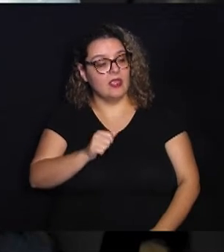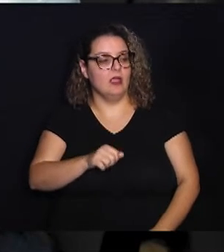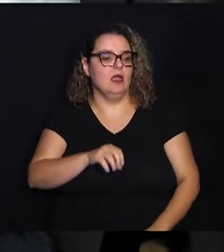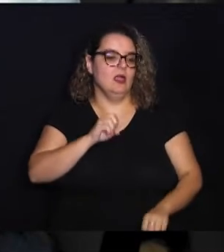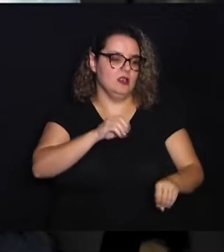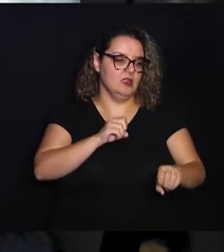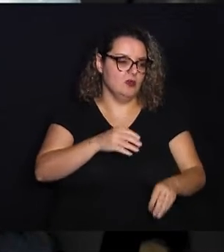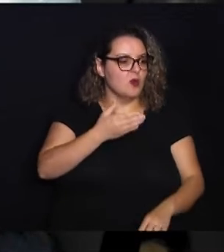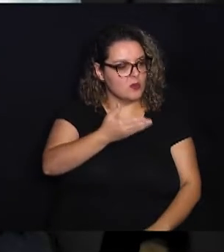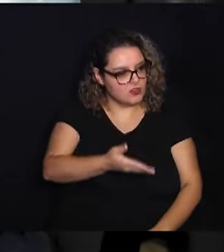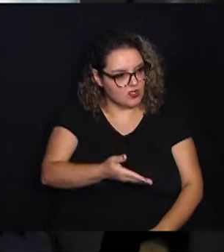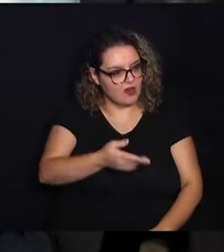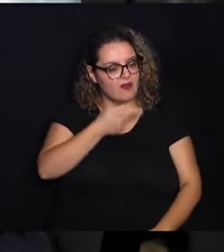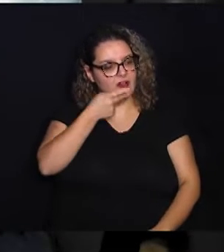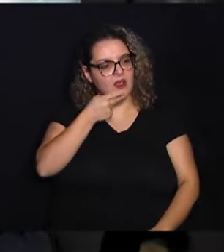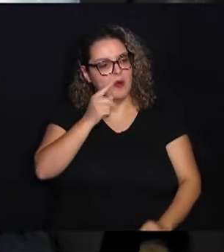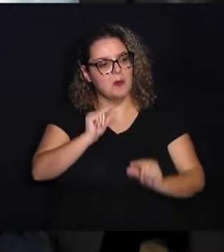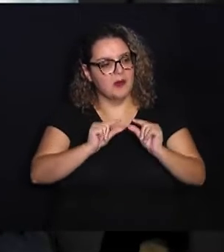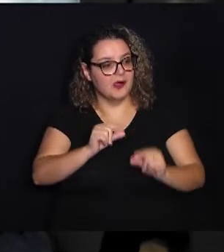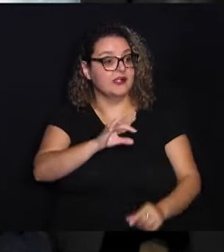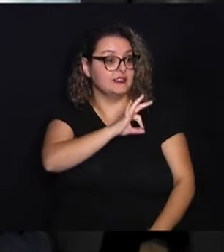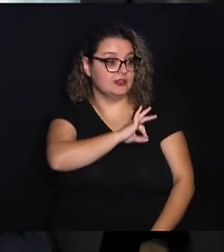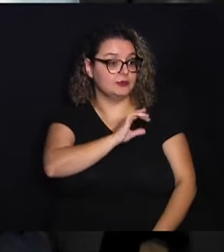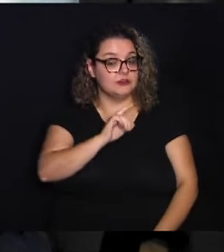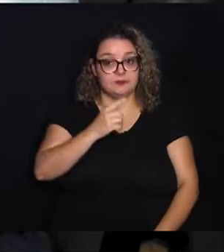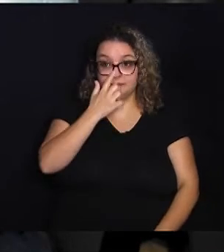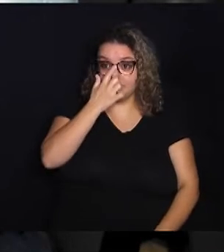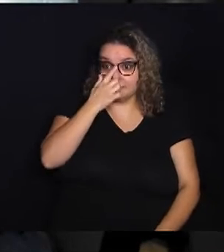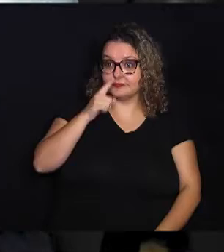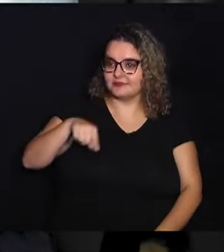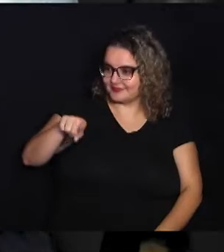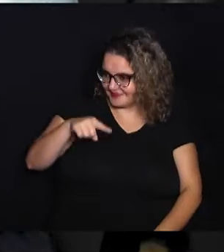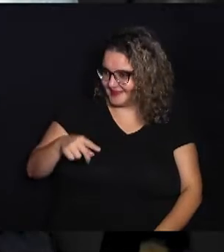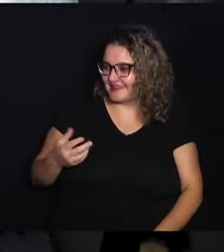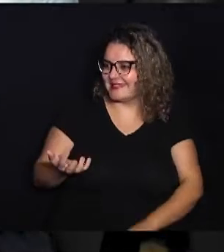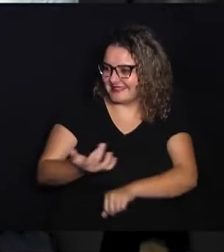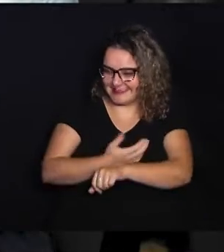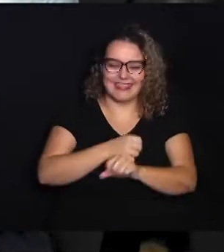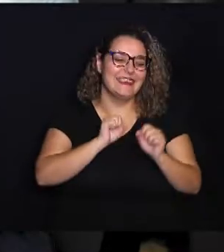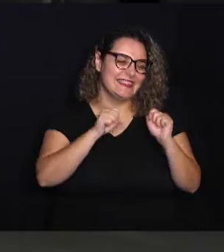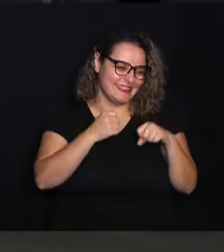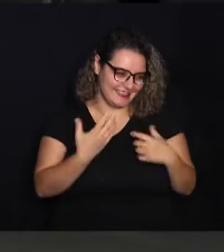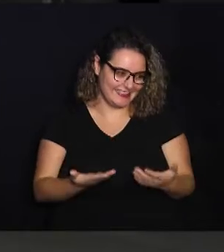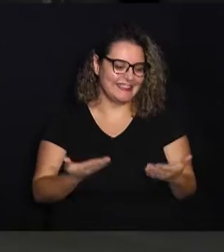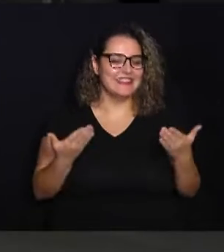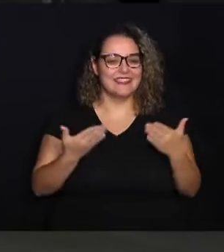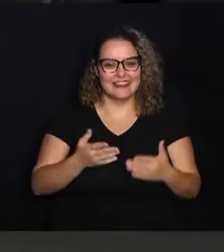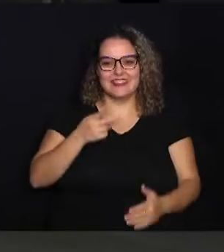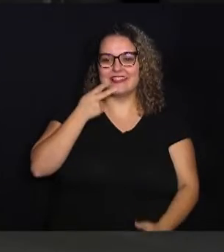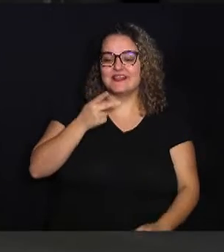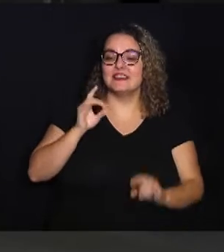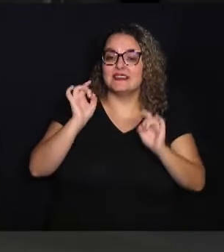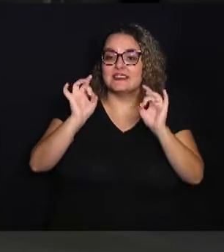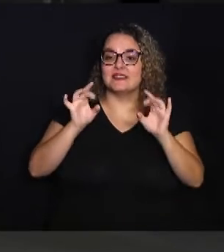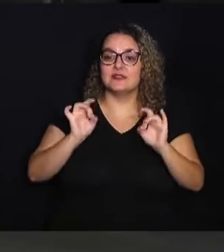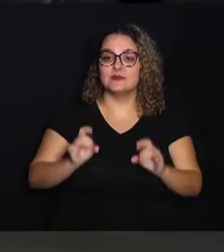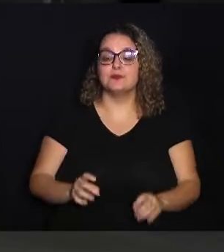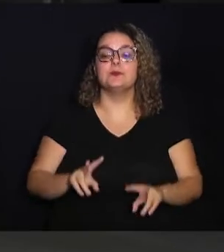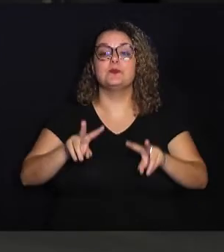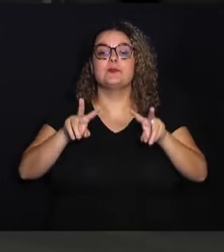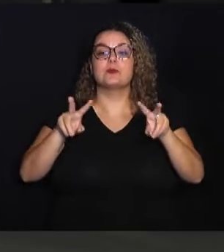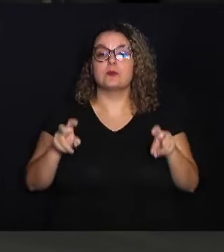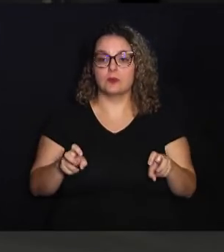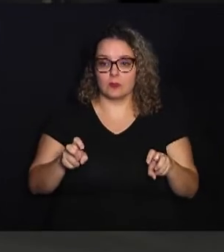um pouco da sua carreira na polícia, na ocasião. Sim, vocês me emocionaram ainda. E agora a gente vai falar exclusivamente